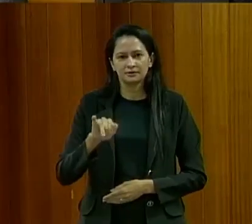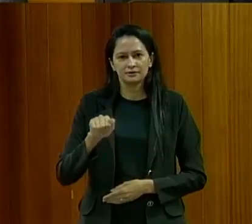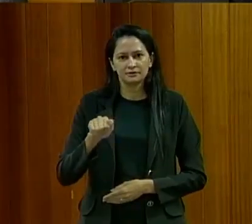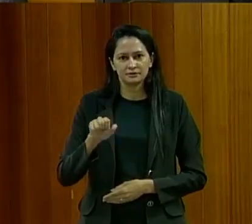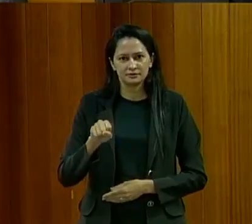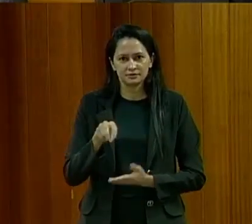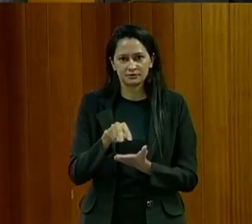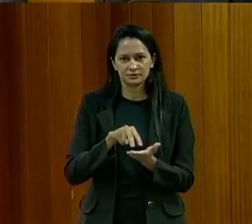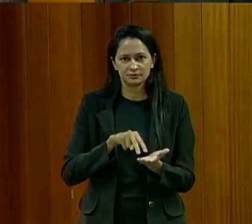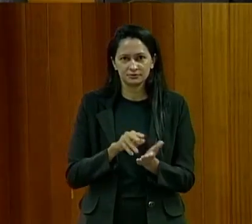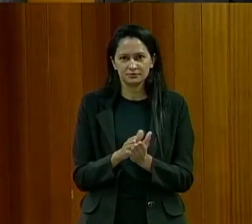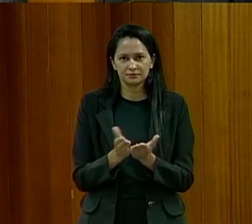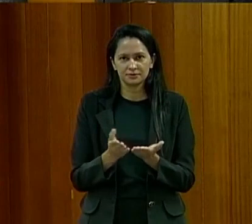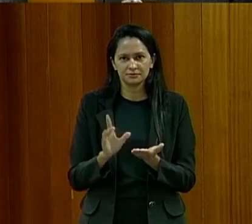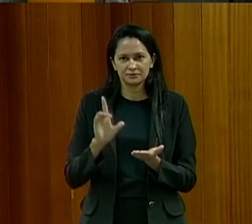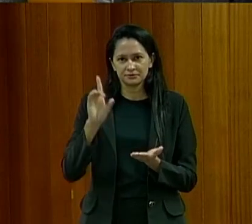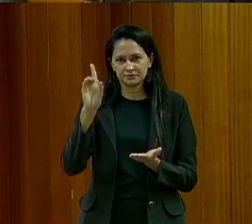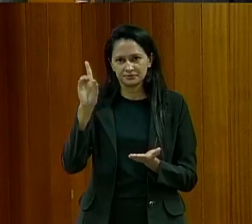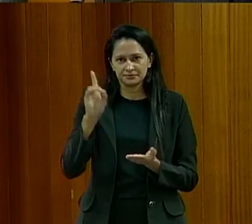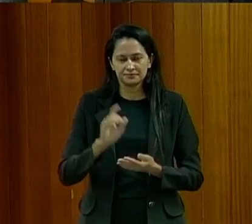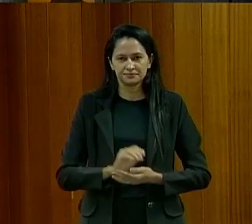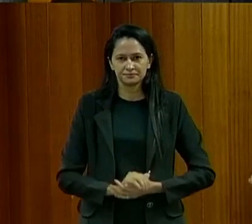Bíblia.